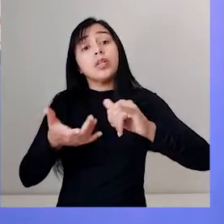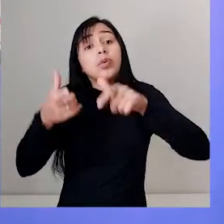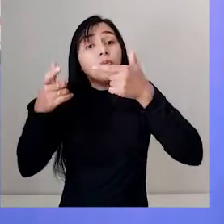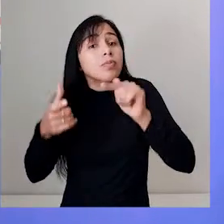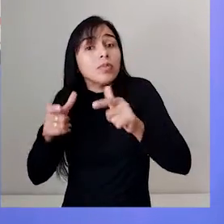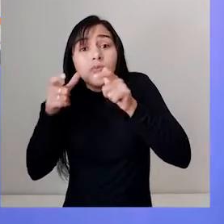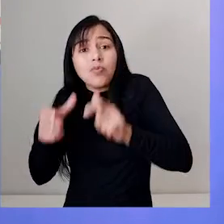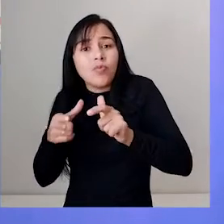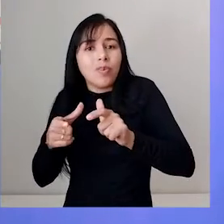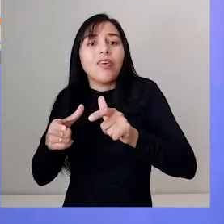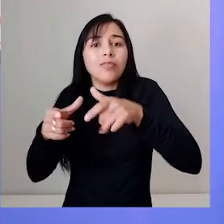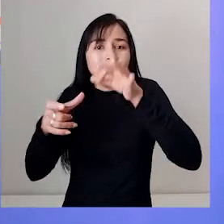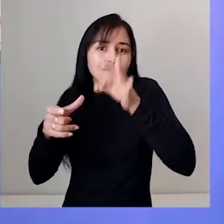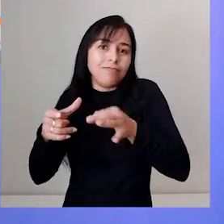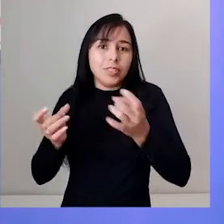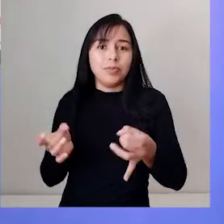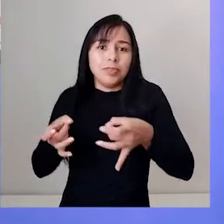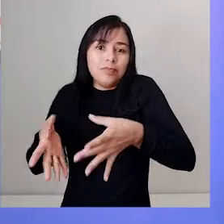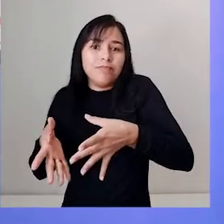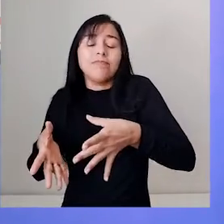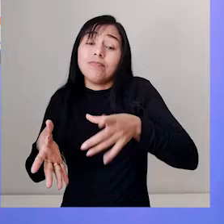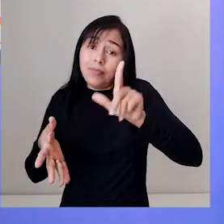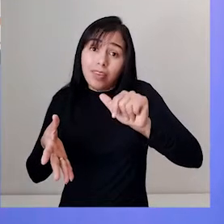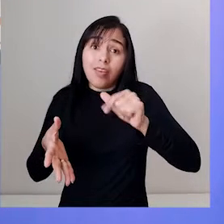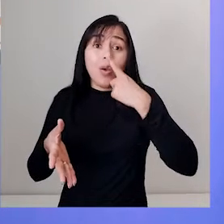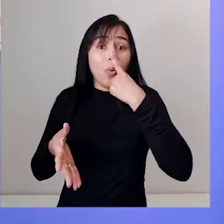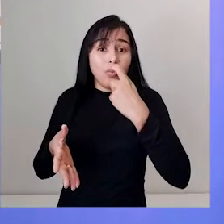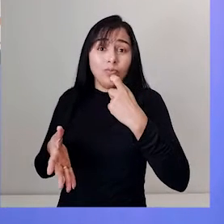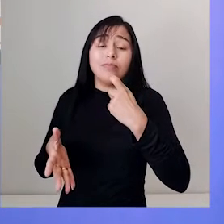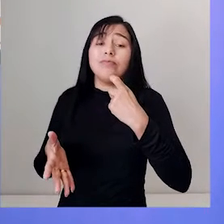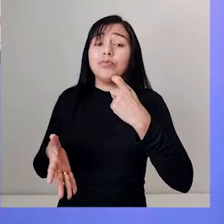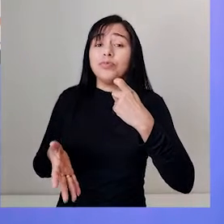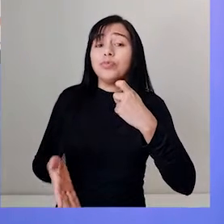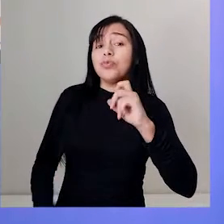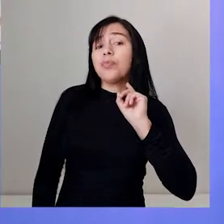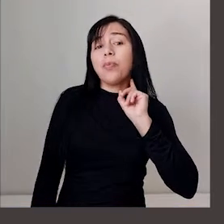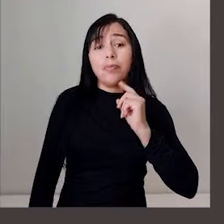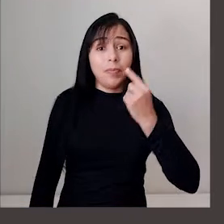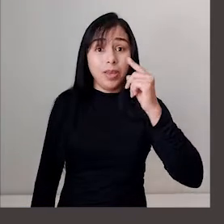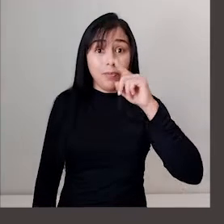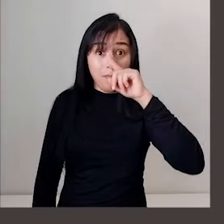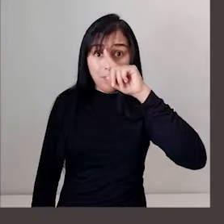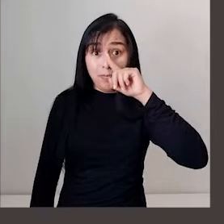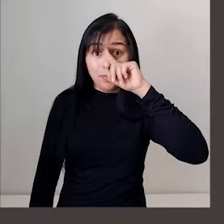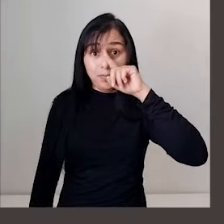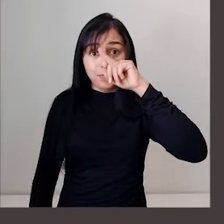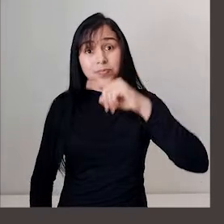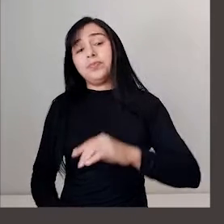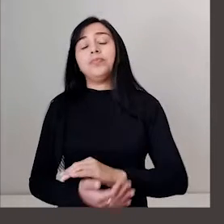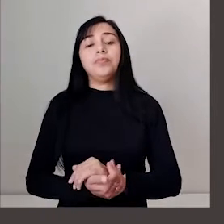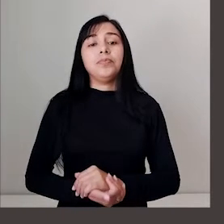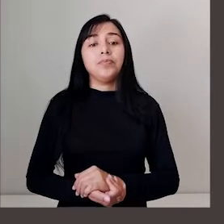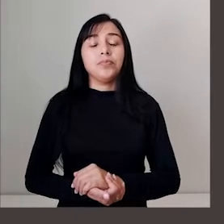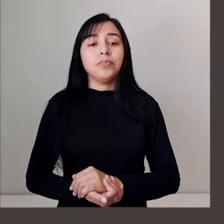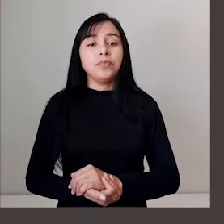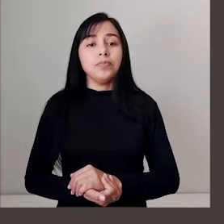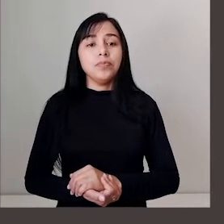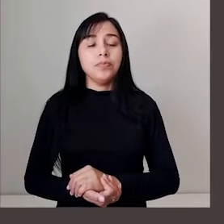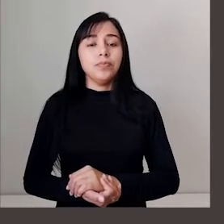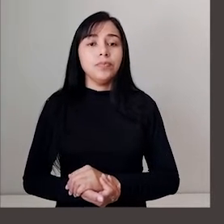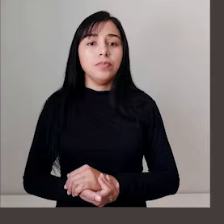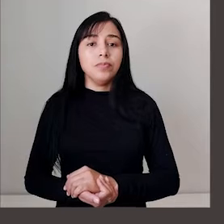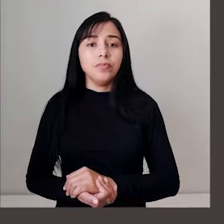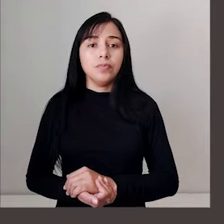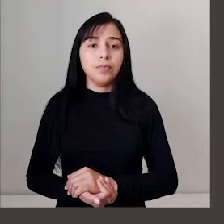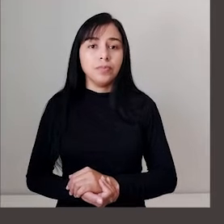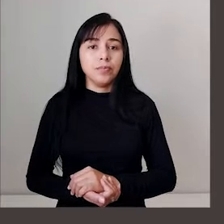danifique a natureza. Esse é um lixo bem complicado também. Coleta seletiva. Em casa, nós